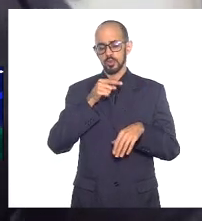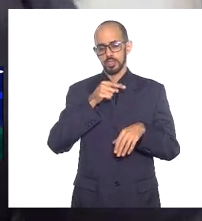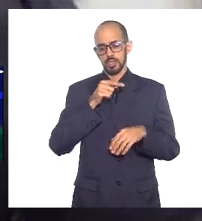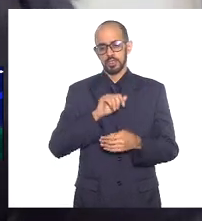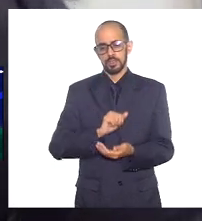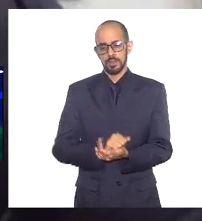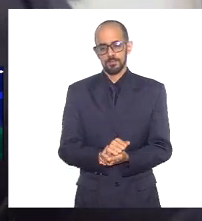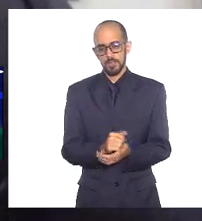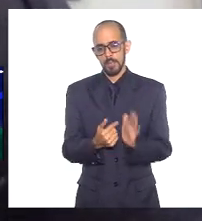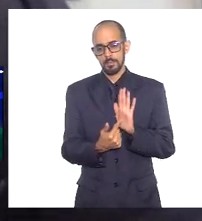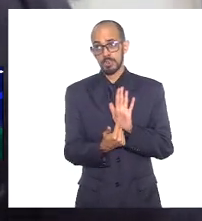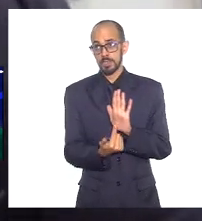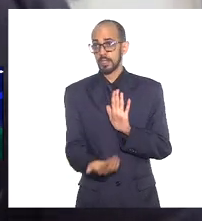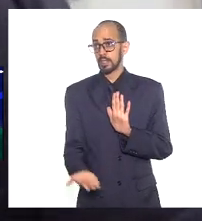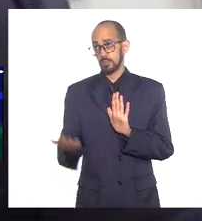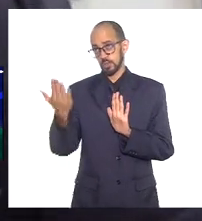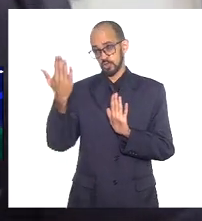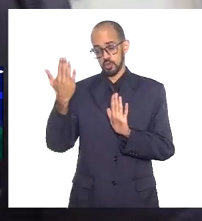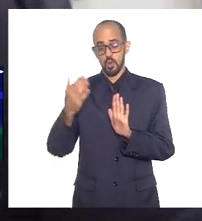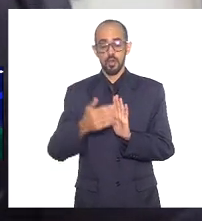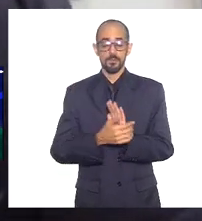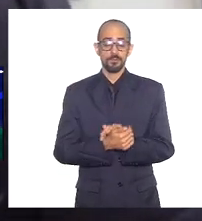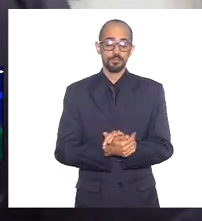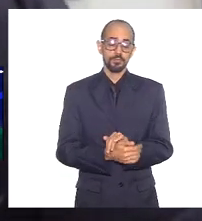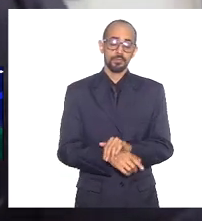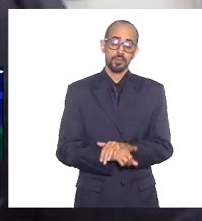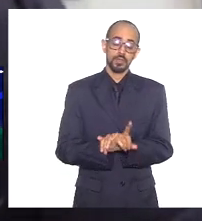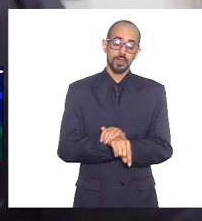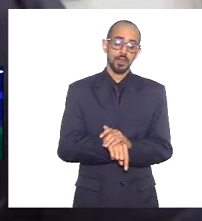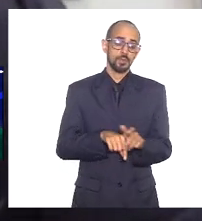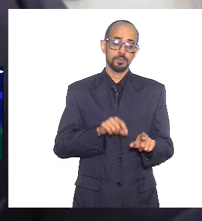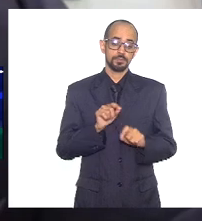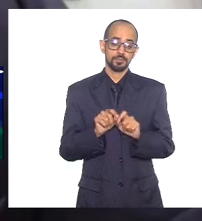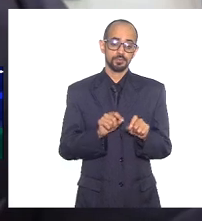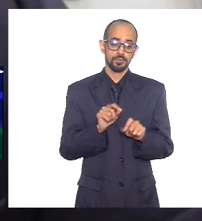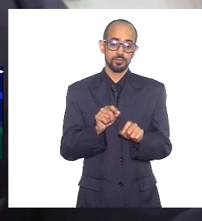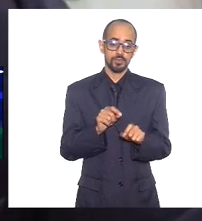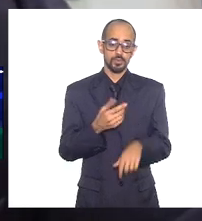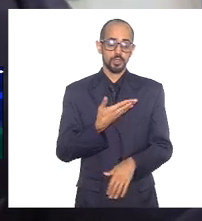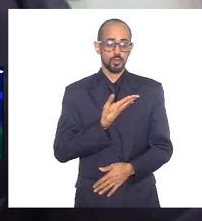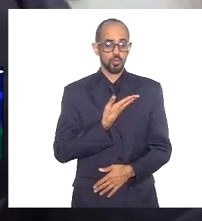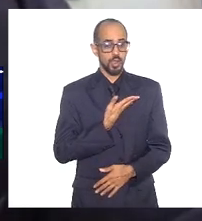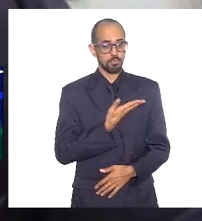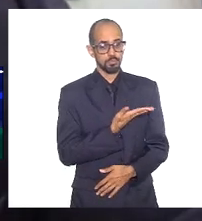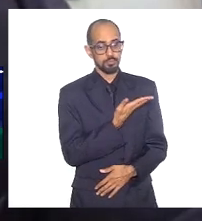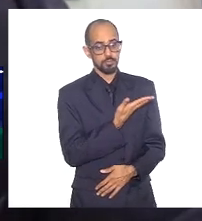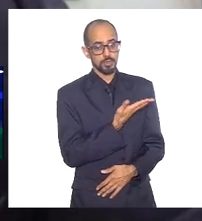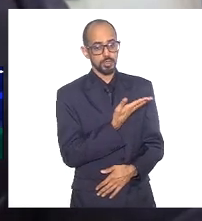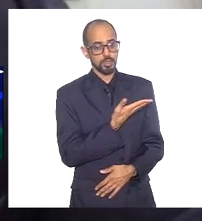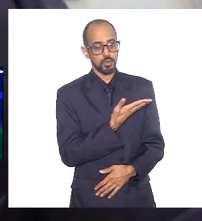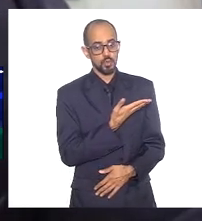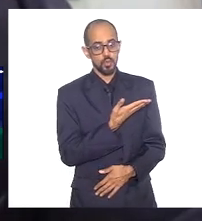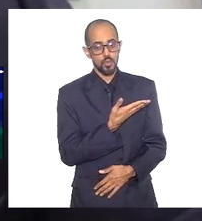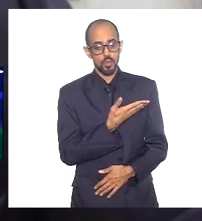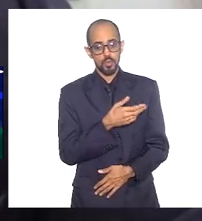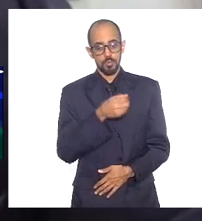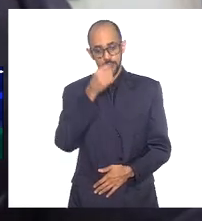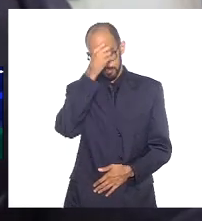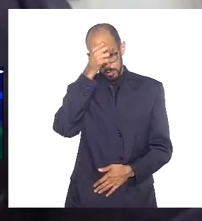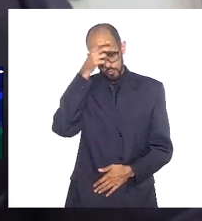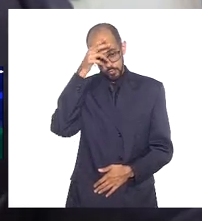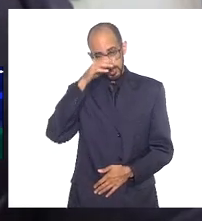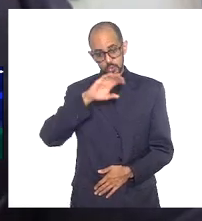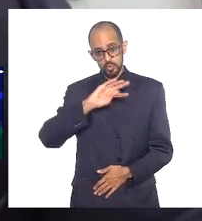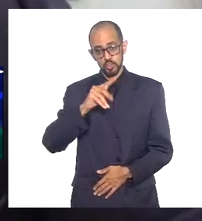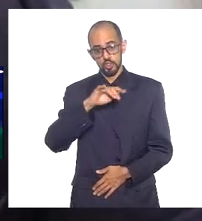apresentado por Vossa Excelência que é o nosso querido amigo sempre prefeito Chiquinho